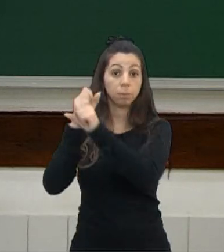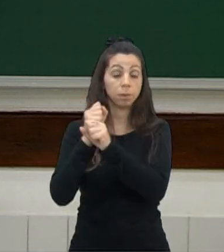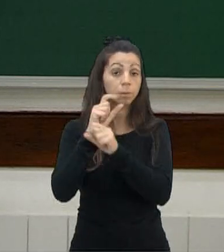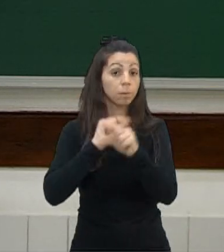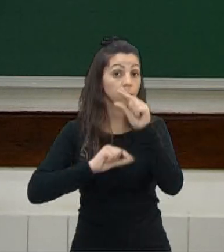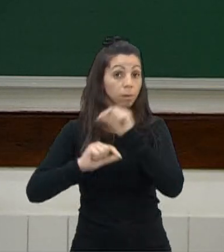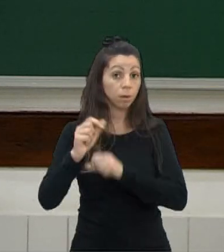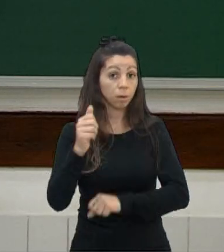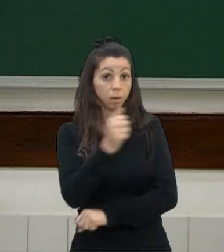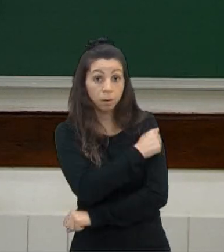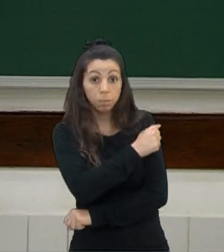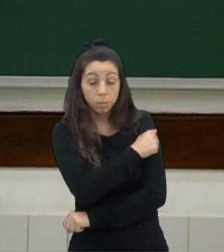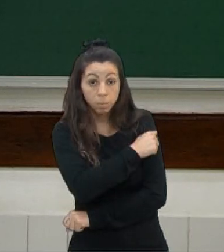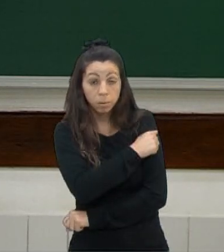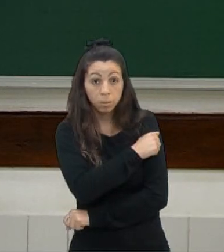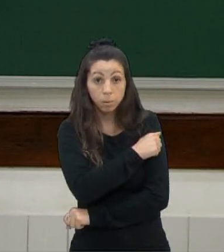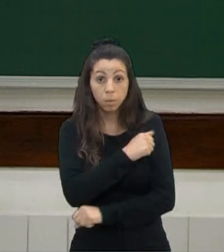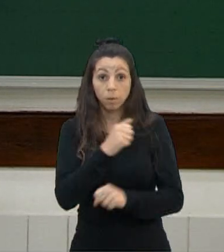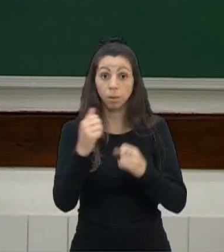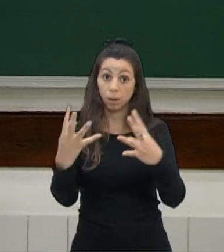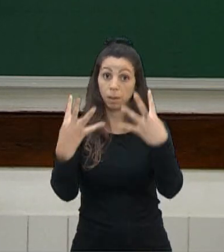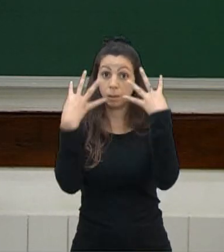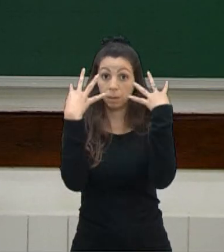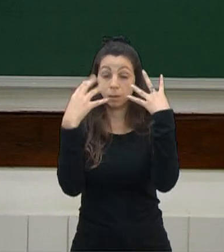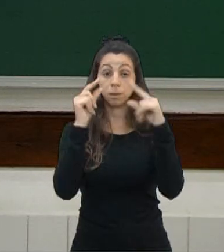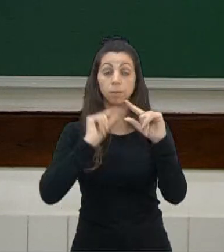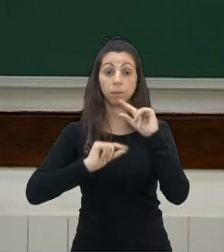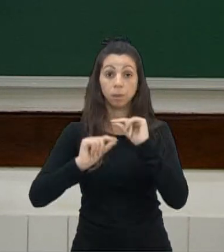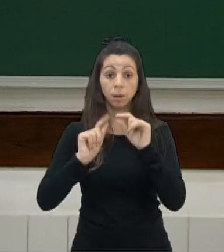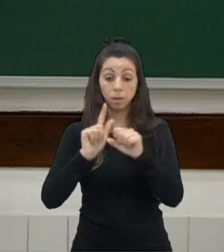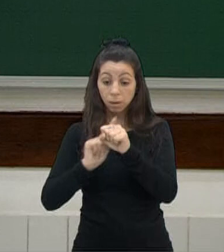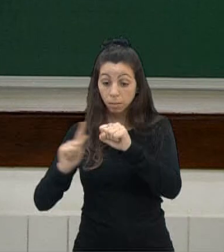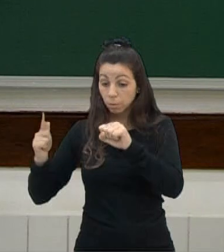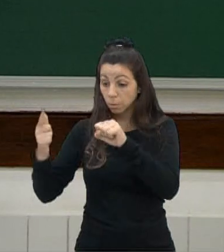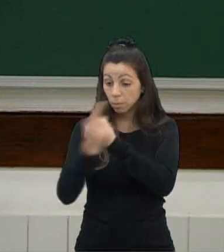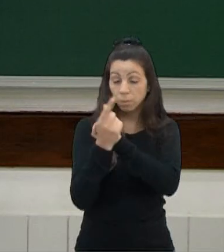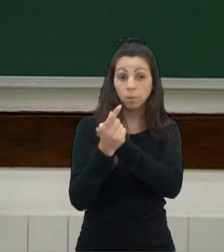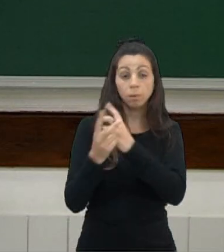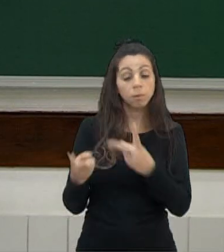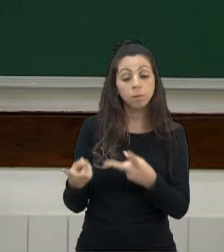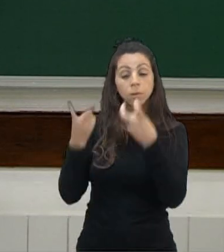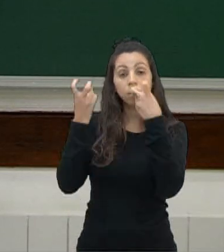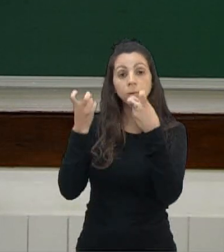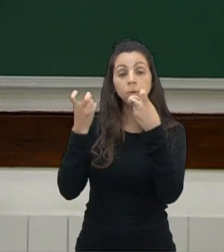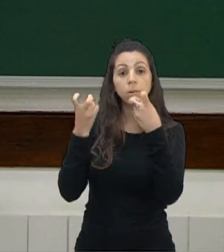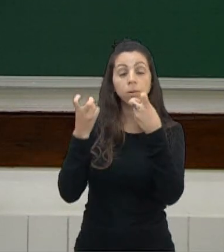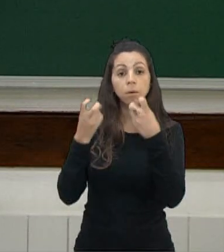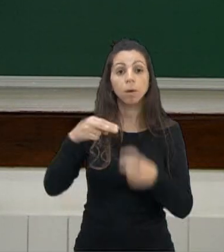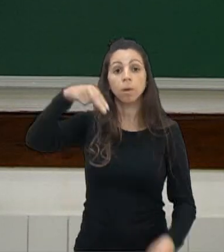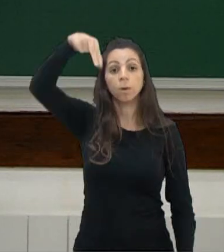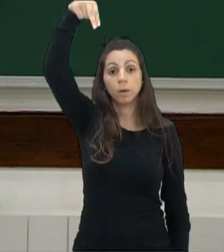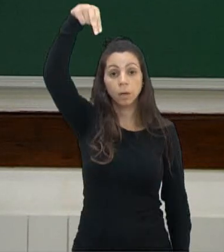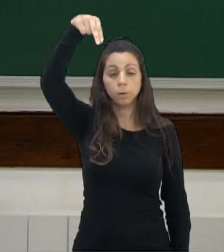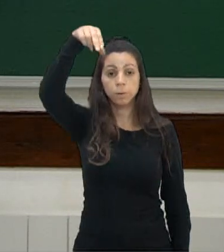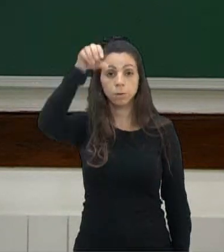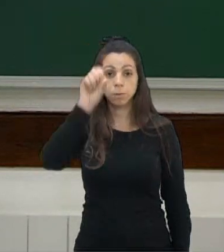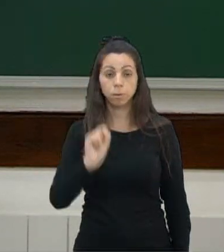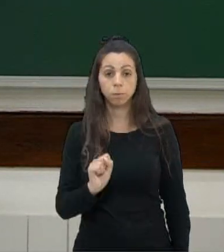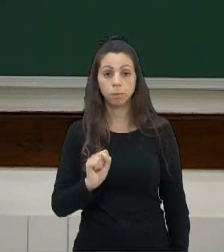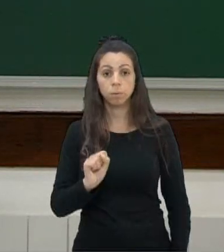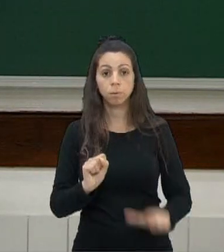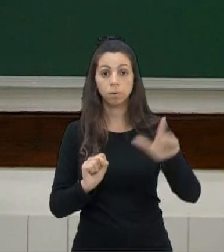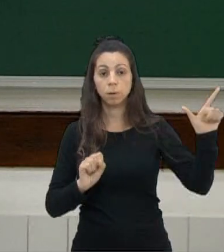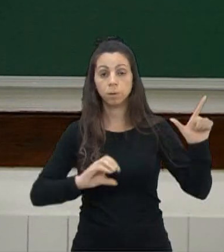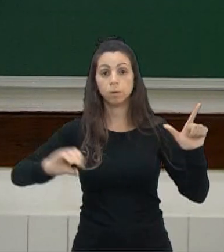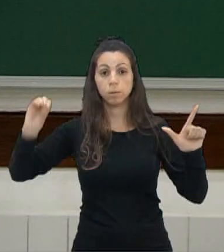ó. Importante sempre na geografia a gente observar que nós vamos falar em norte, sul, leste e oeste.